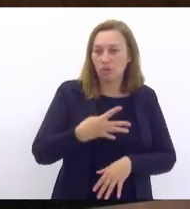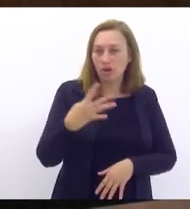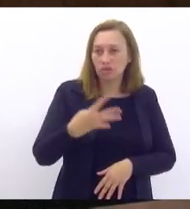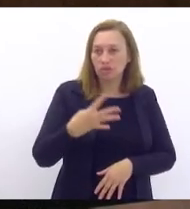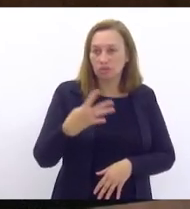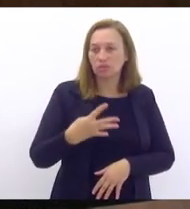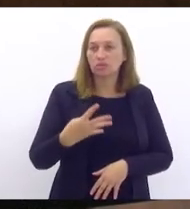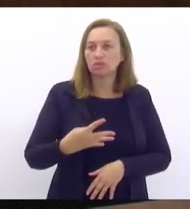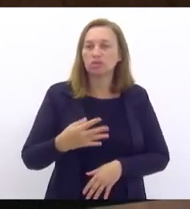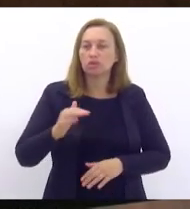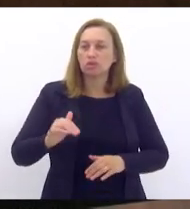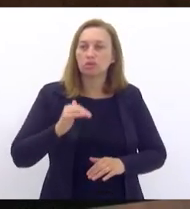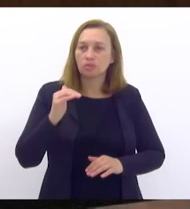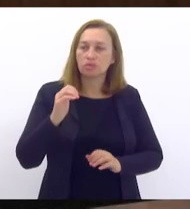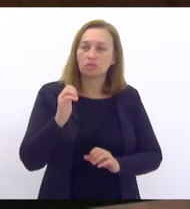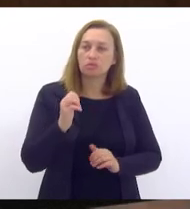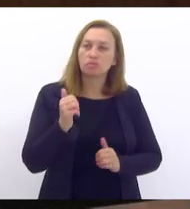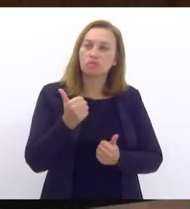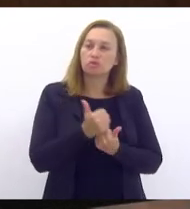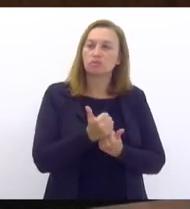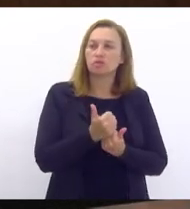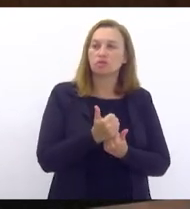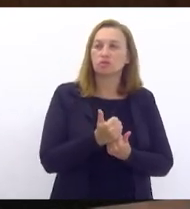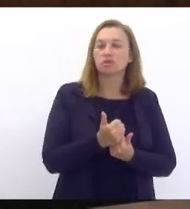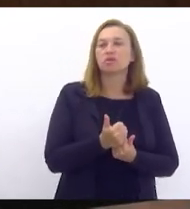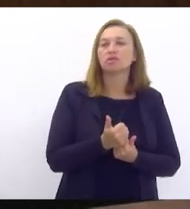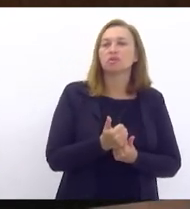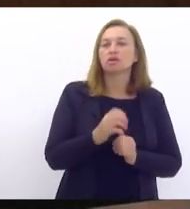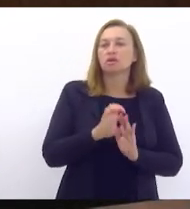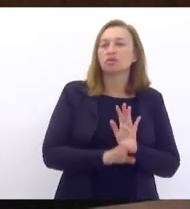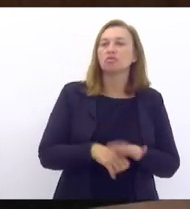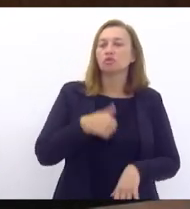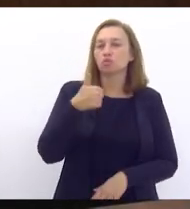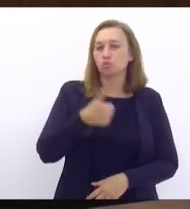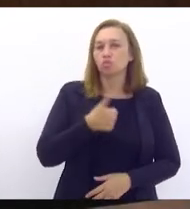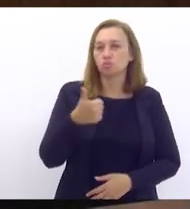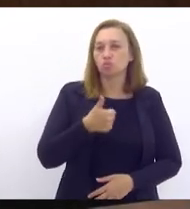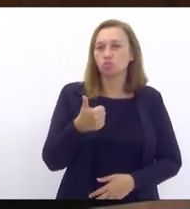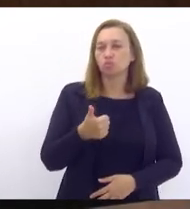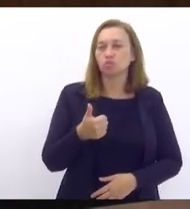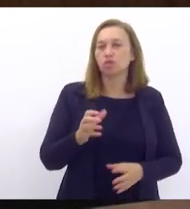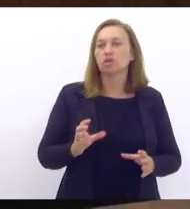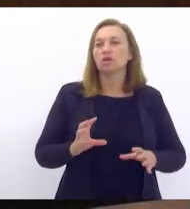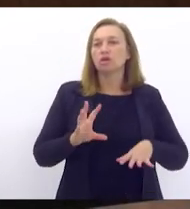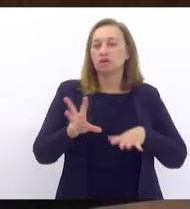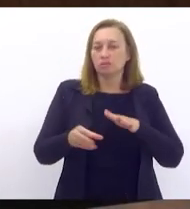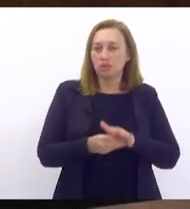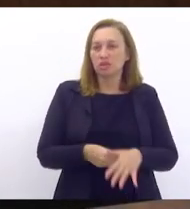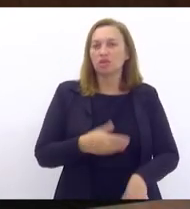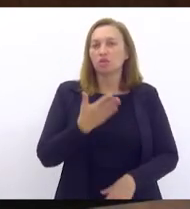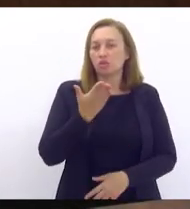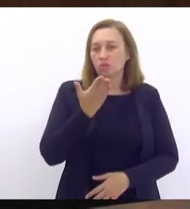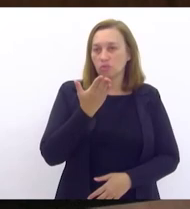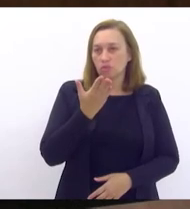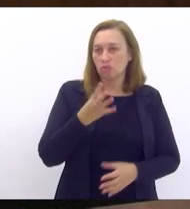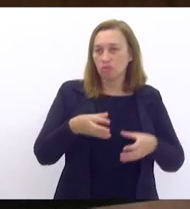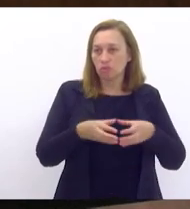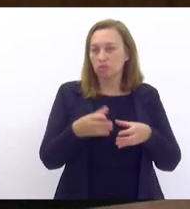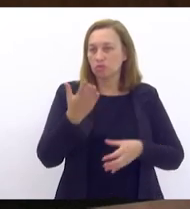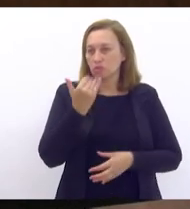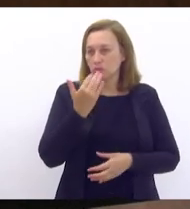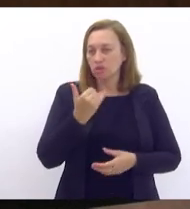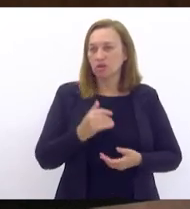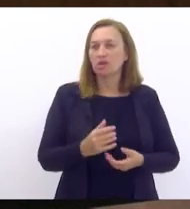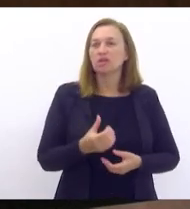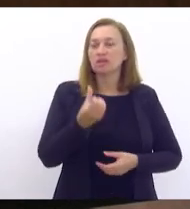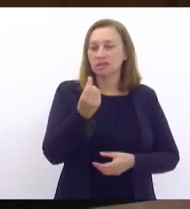favorável com subemenda à emenda número 1 da Comissão de Segurança Alimentar, favorável com subemenda às emendas número